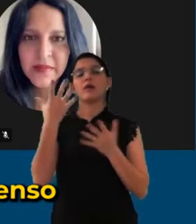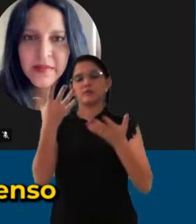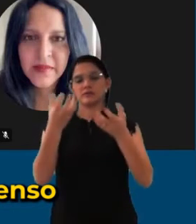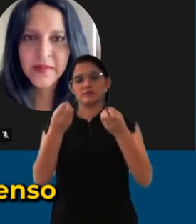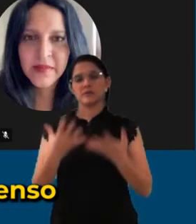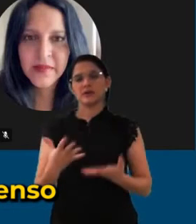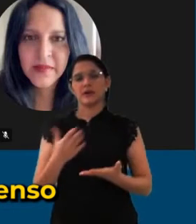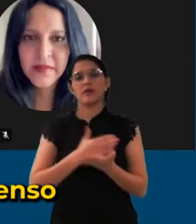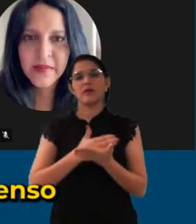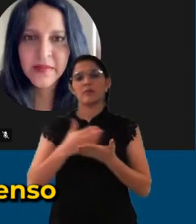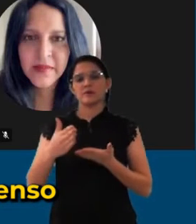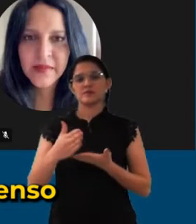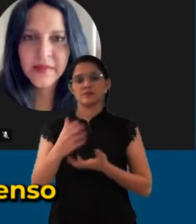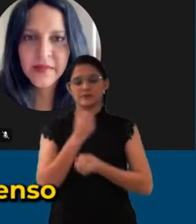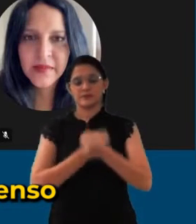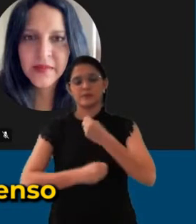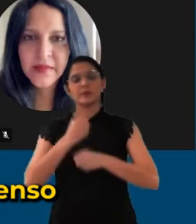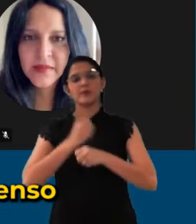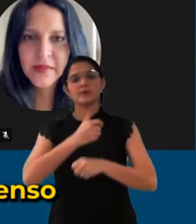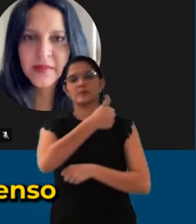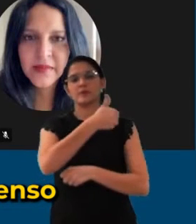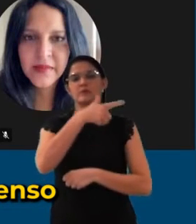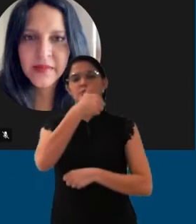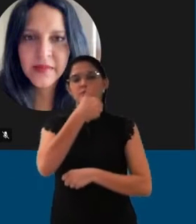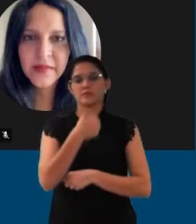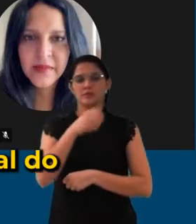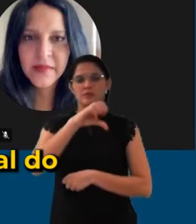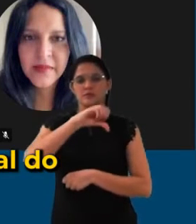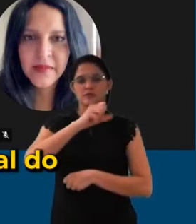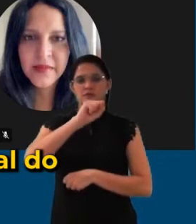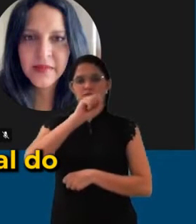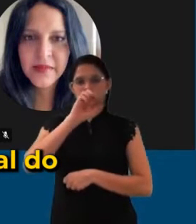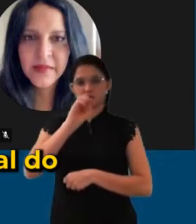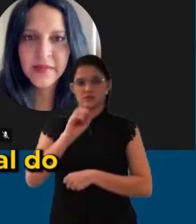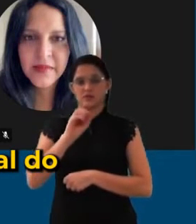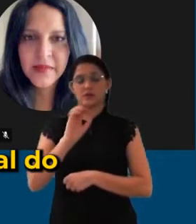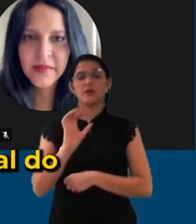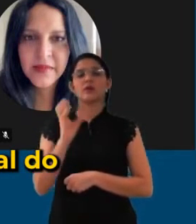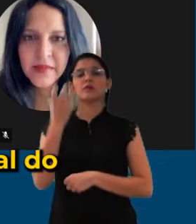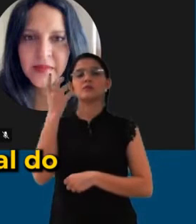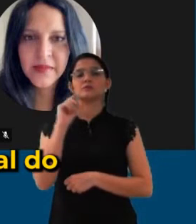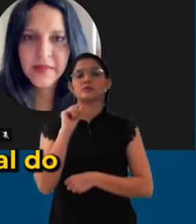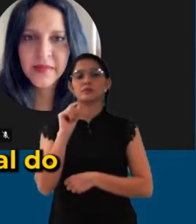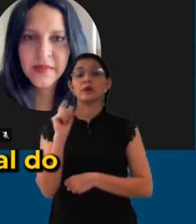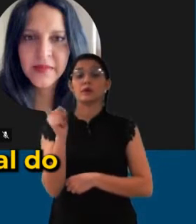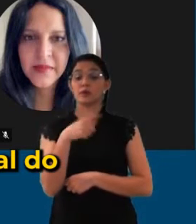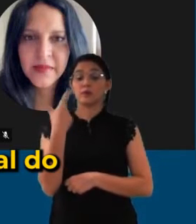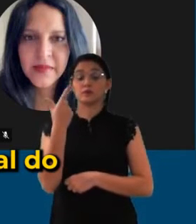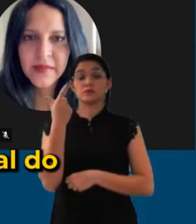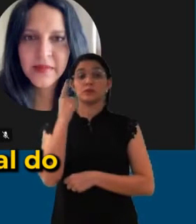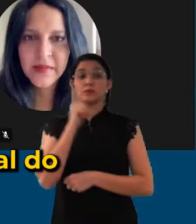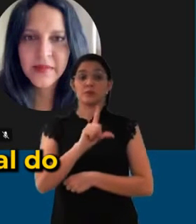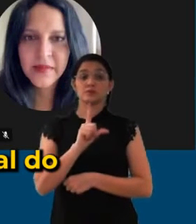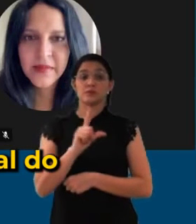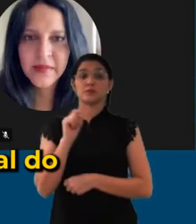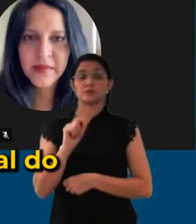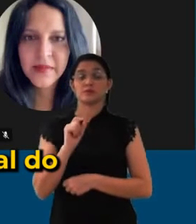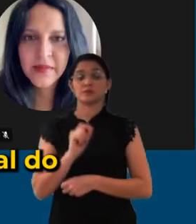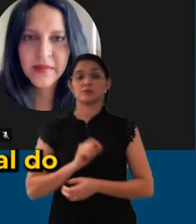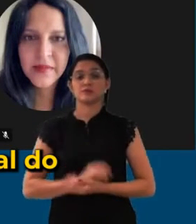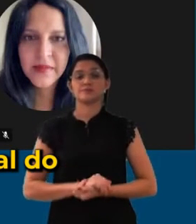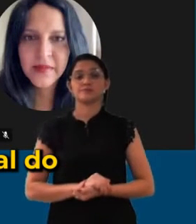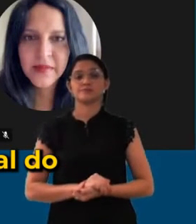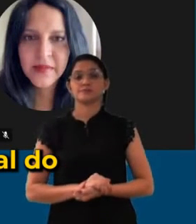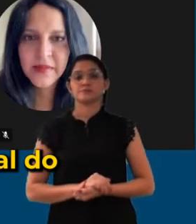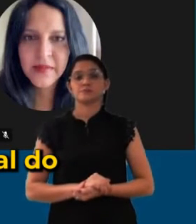Na década de 80, né, em 1980, 6/6, a gente obteve, junto ao órgão competente